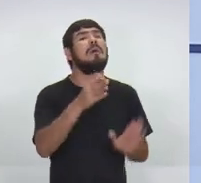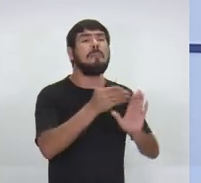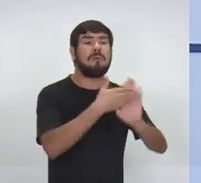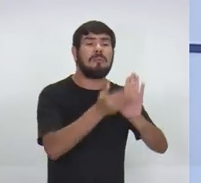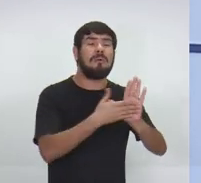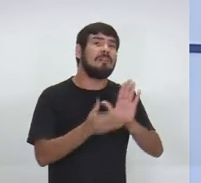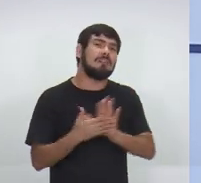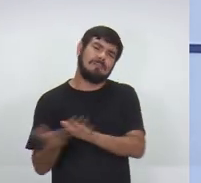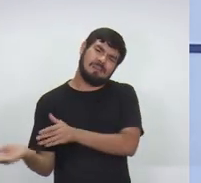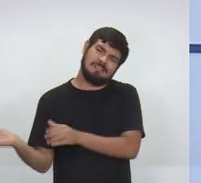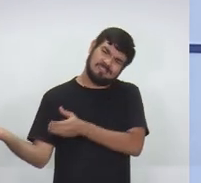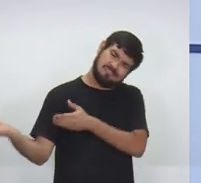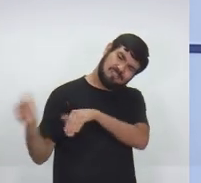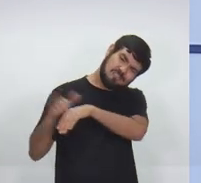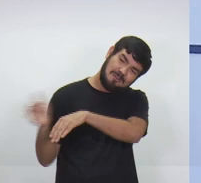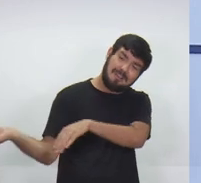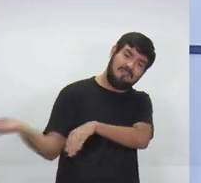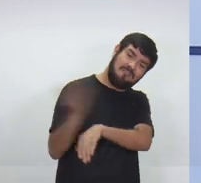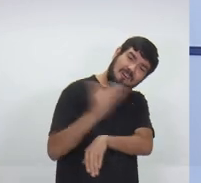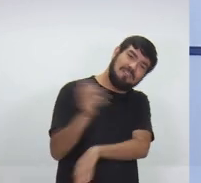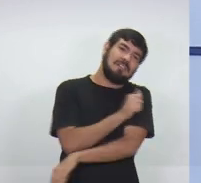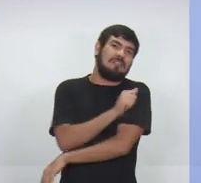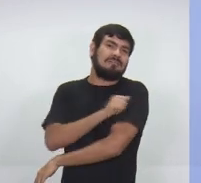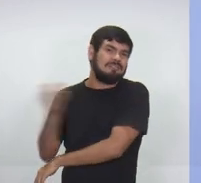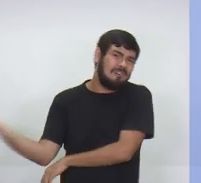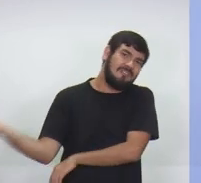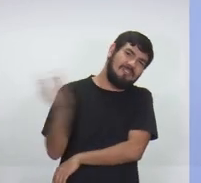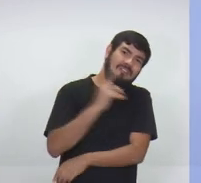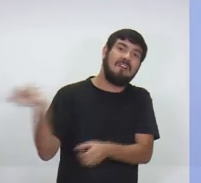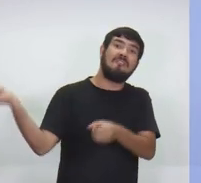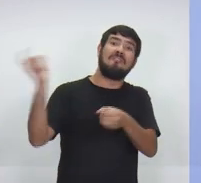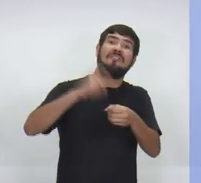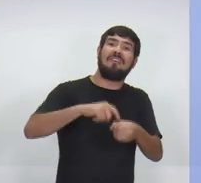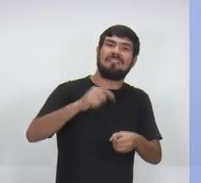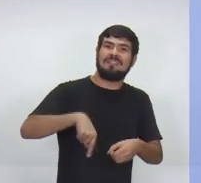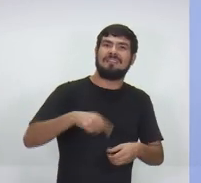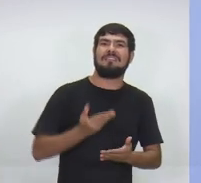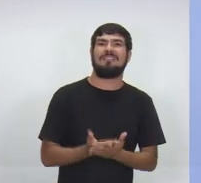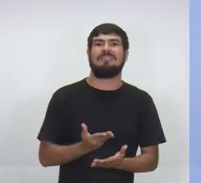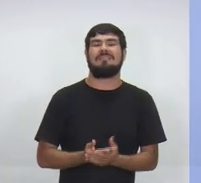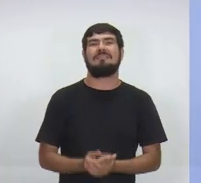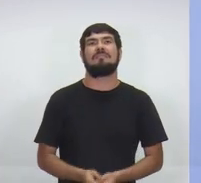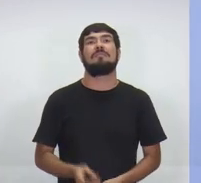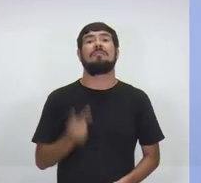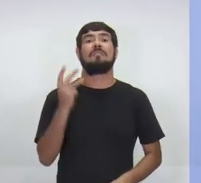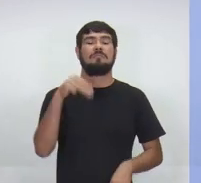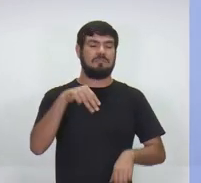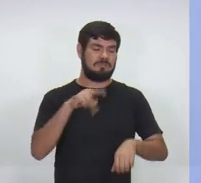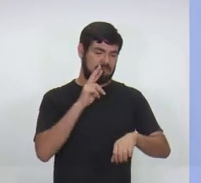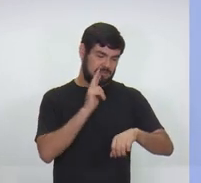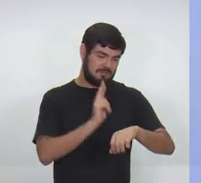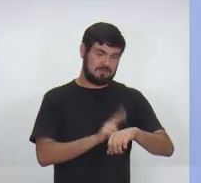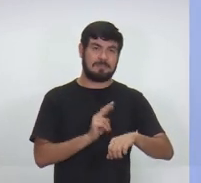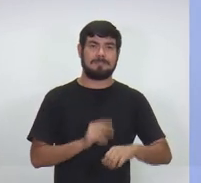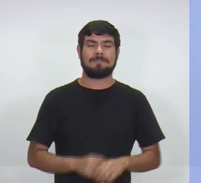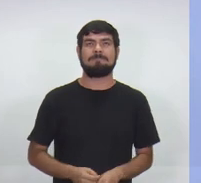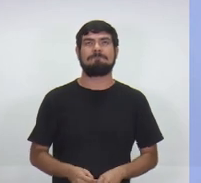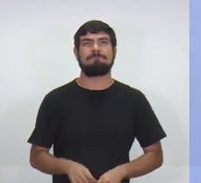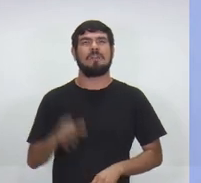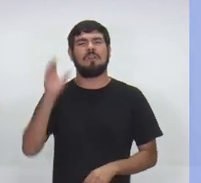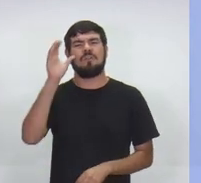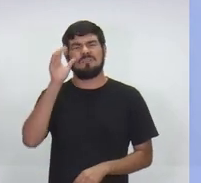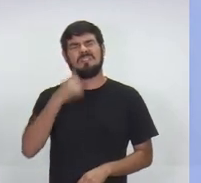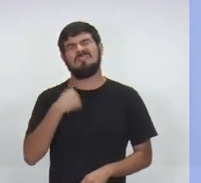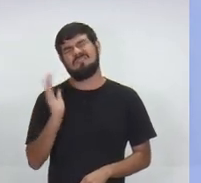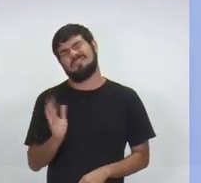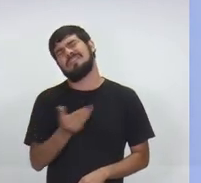de volta esses alunos para a sala de aula só tem dois minutos para sua resposta a candidato com o seu foi governador